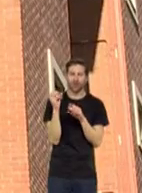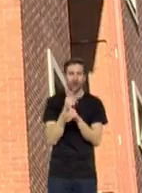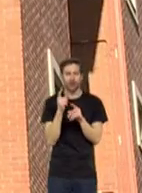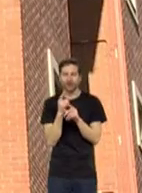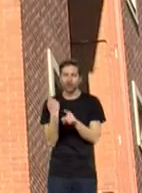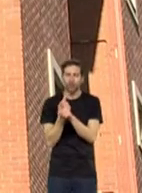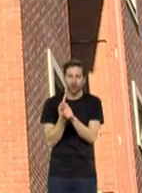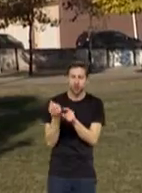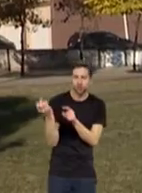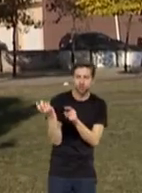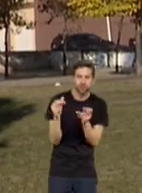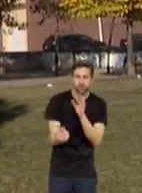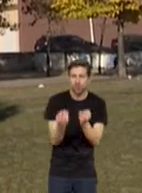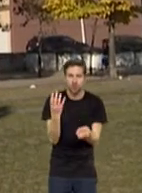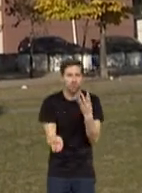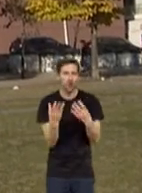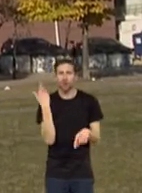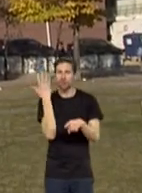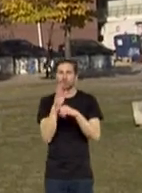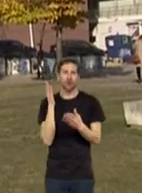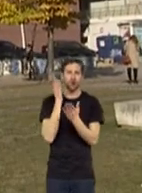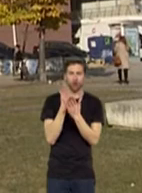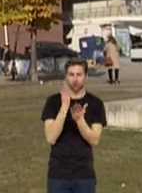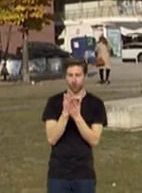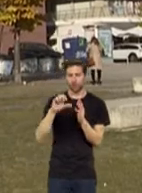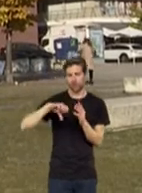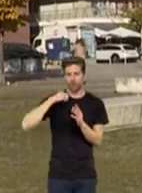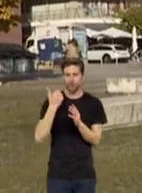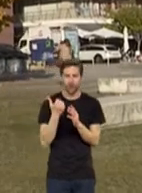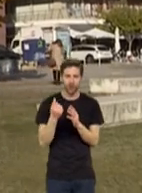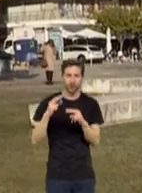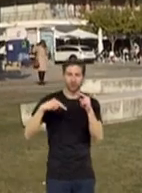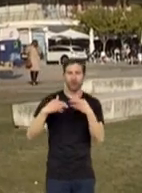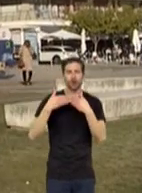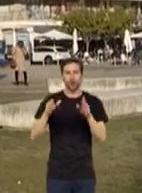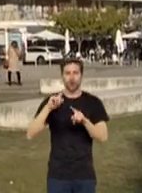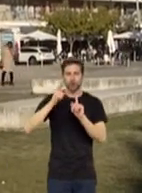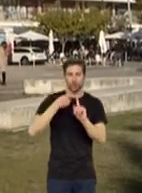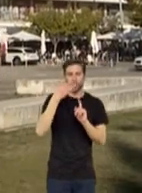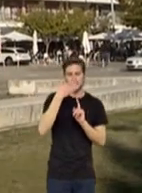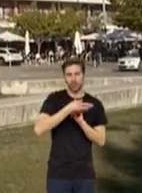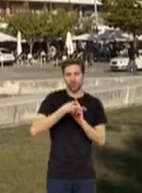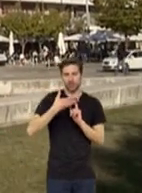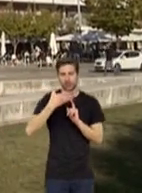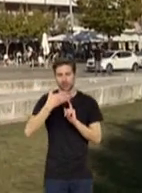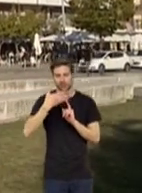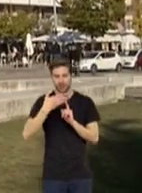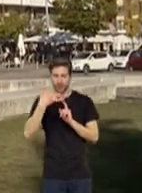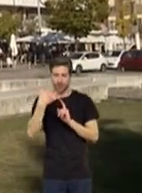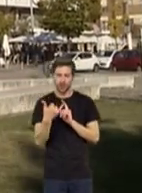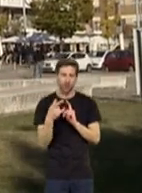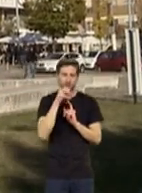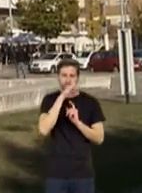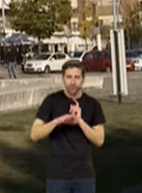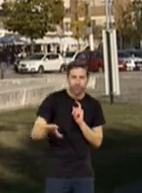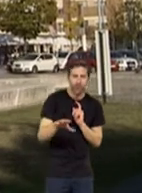zona residencial, designadamente a Escola Preparatória Eugênio de Castro, que se inaugurou em 72, jardins de infância e depois um